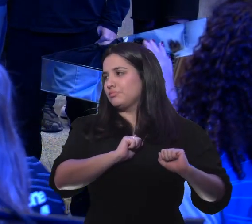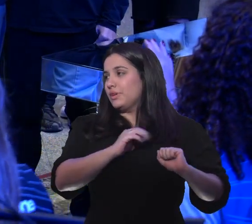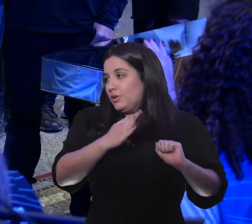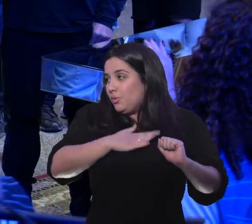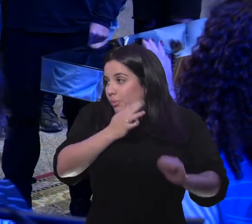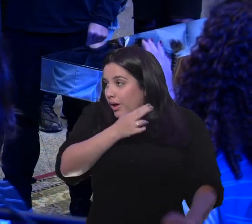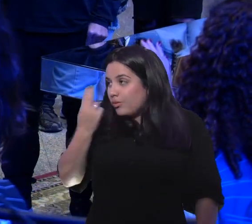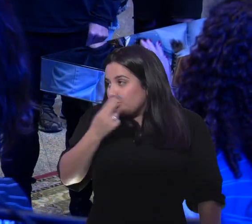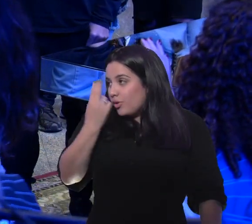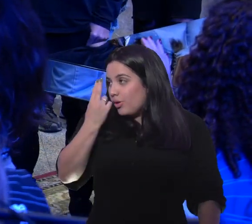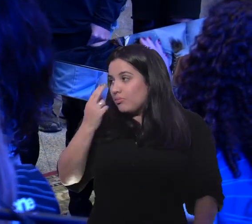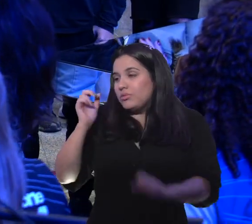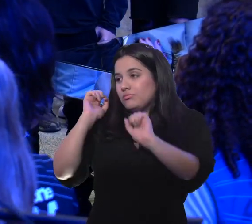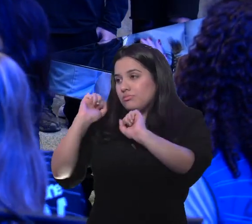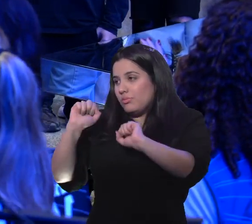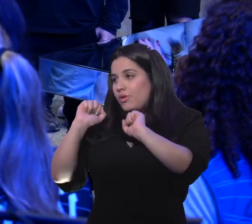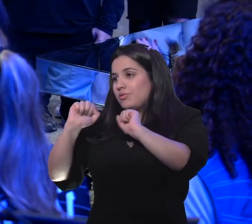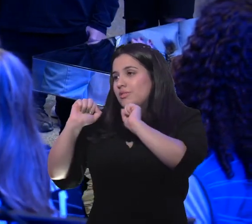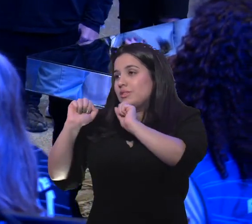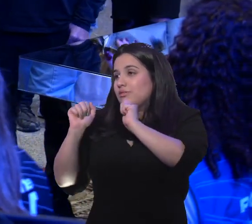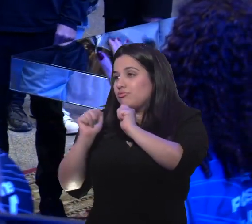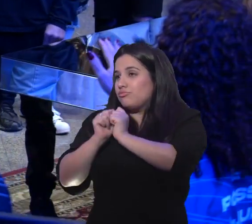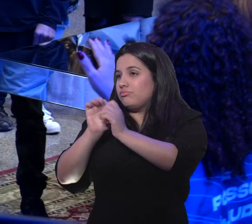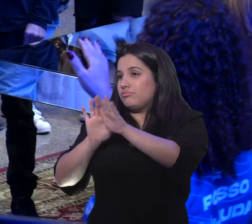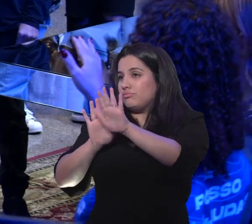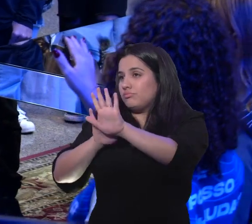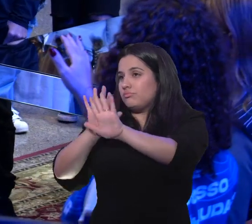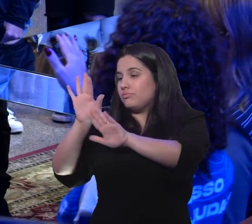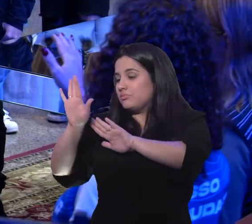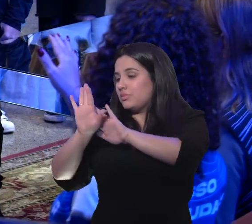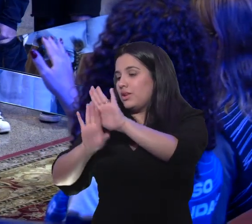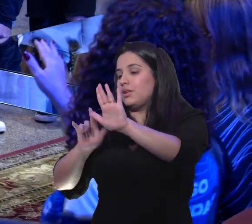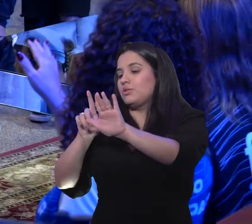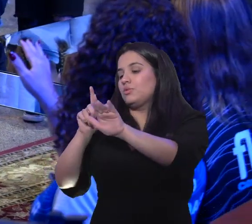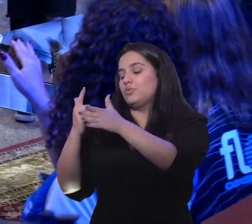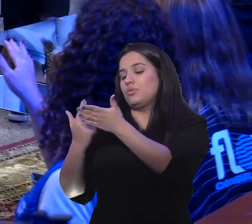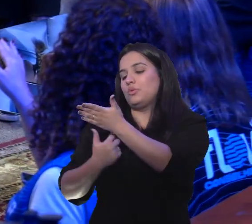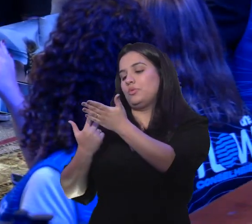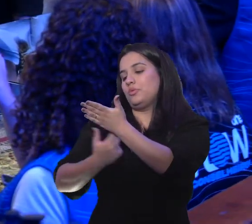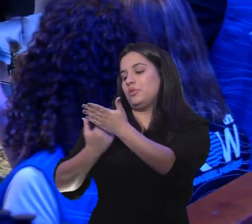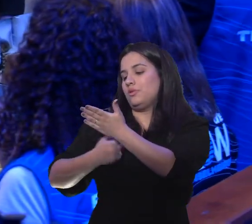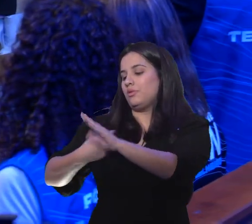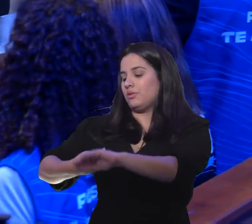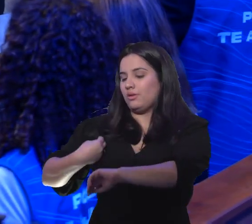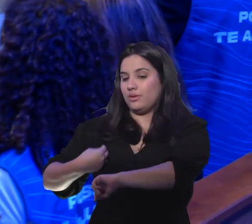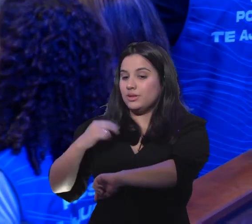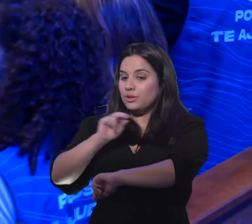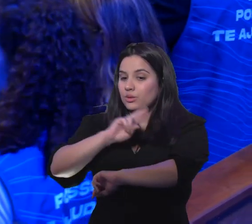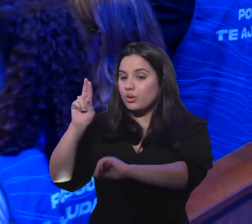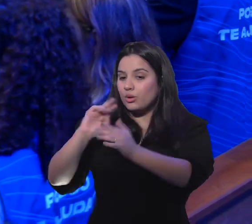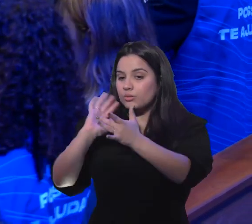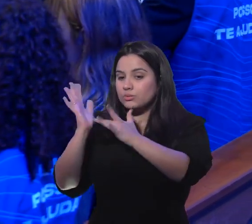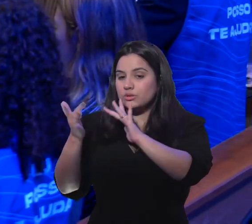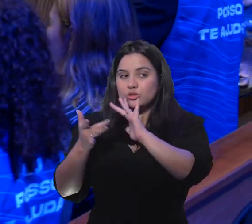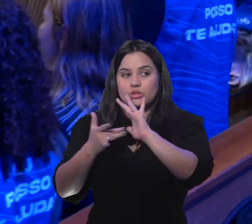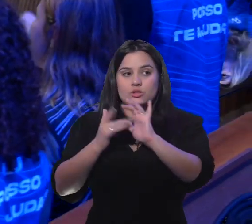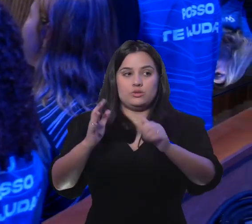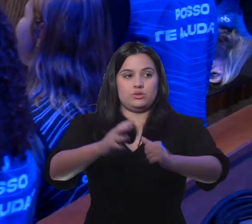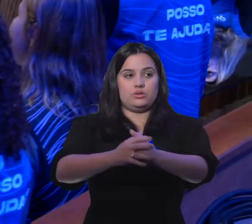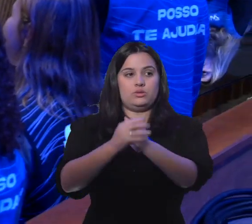nome possa ser escrito no livro da vida. Em nome de Jesus.